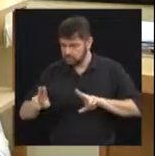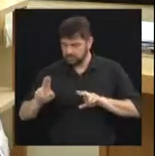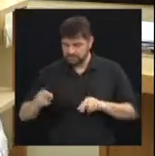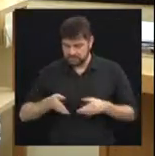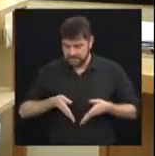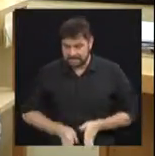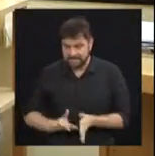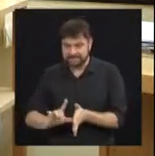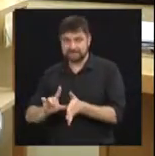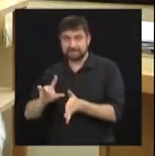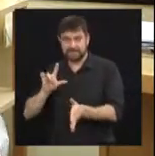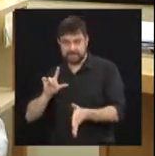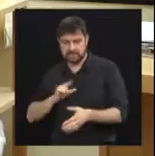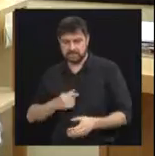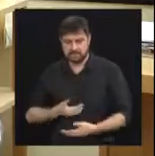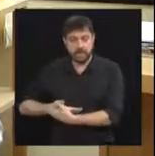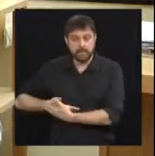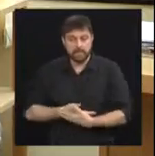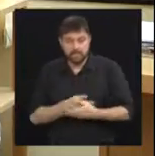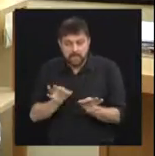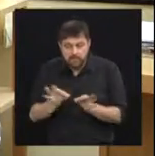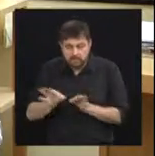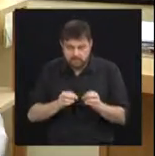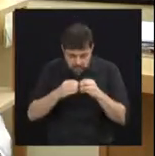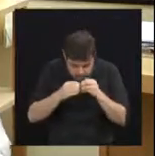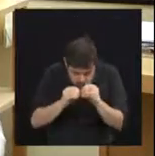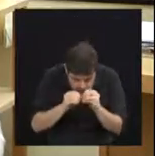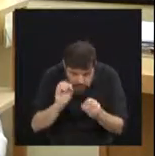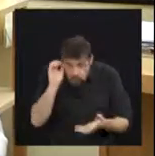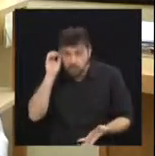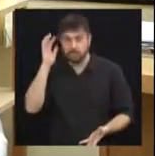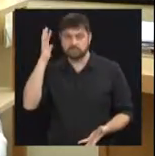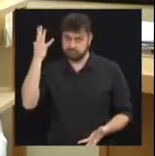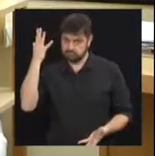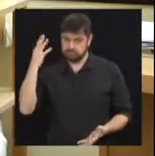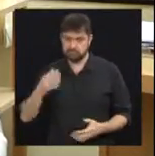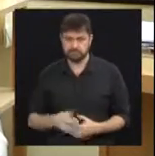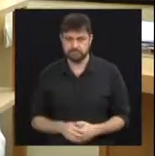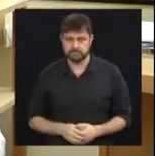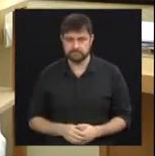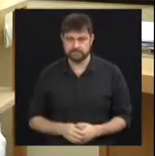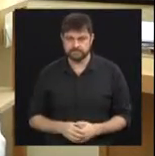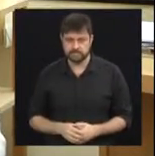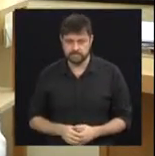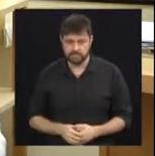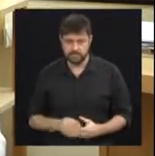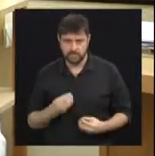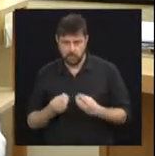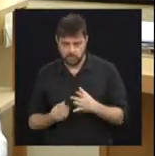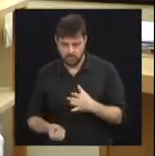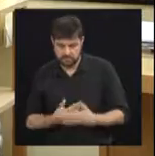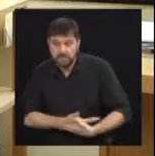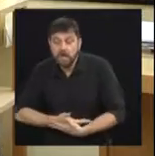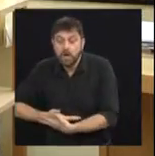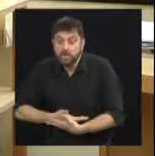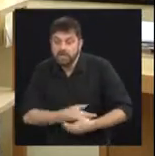fato entre a fertilização in vitro e os resultados relacionados ao